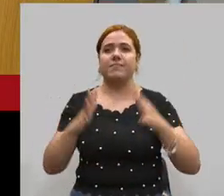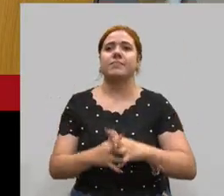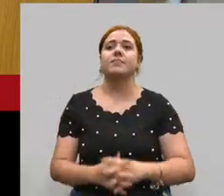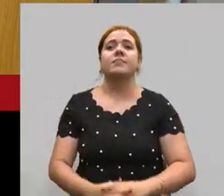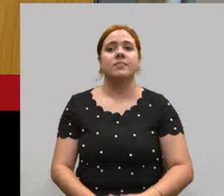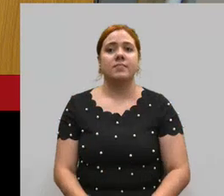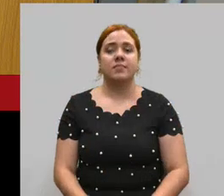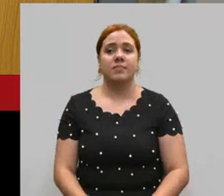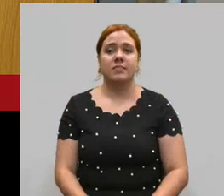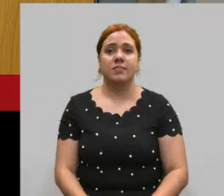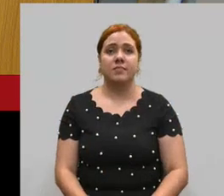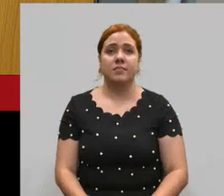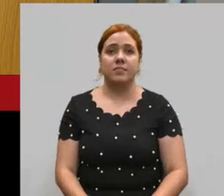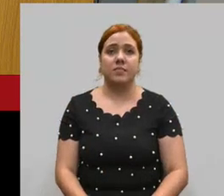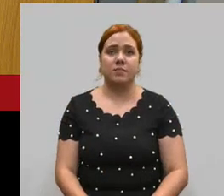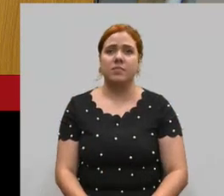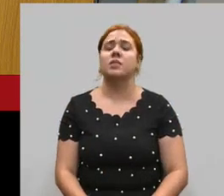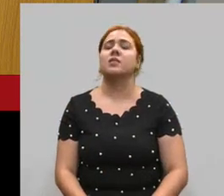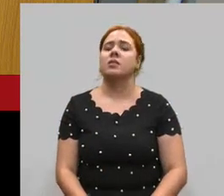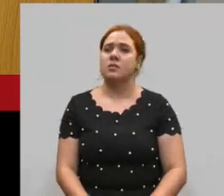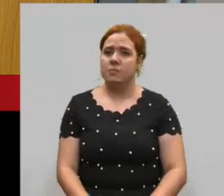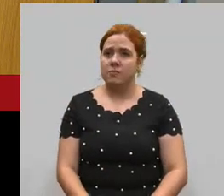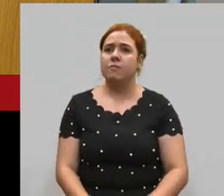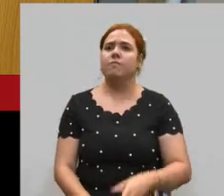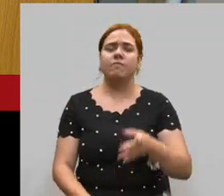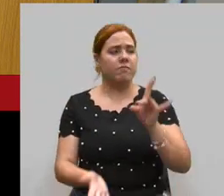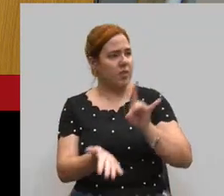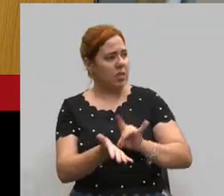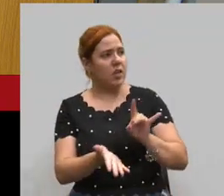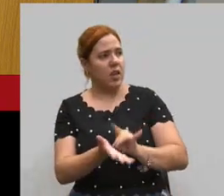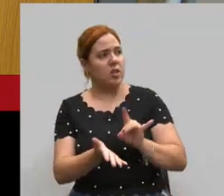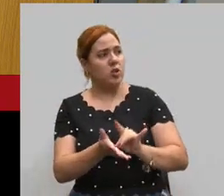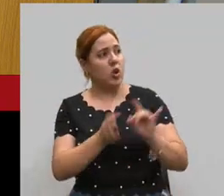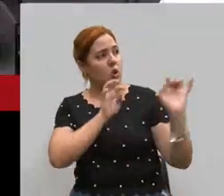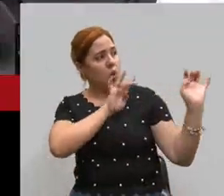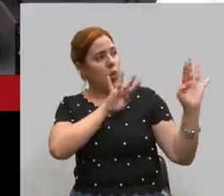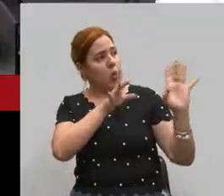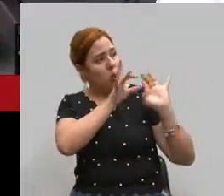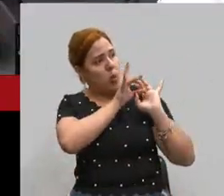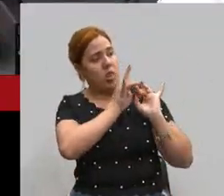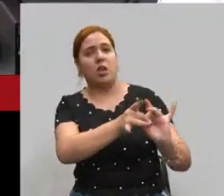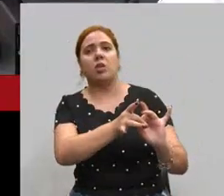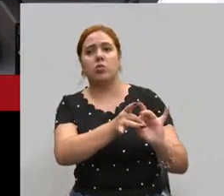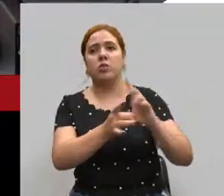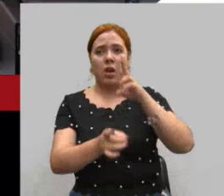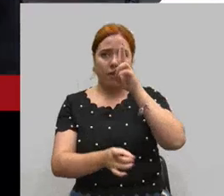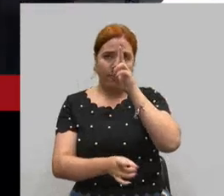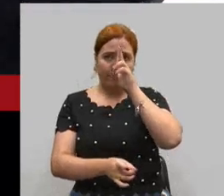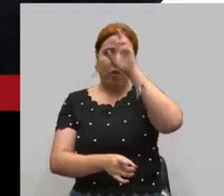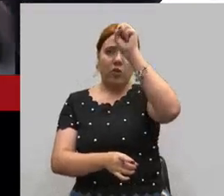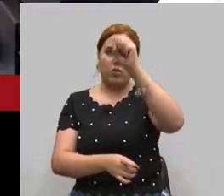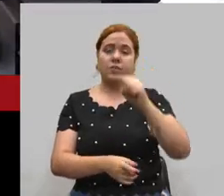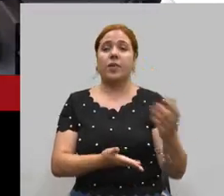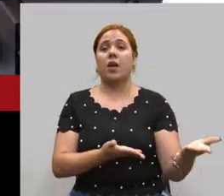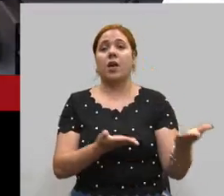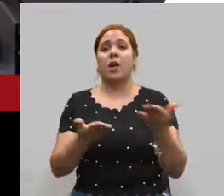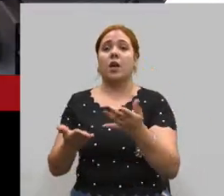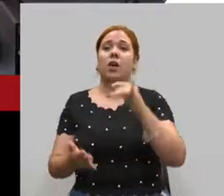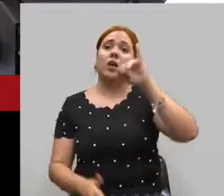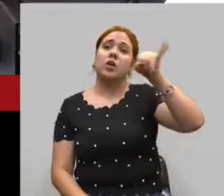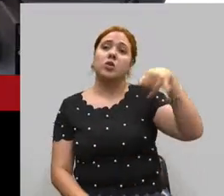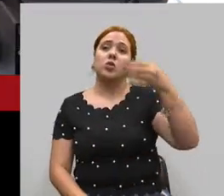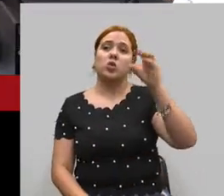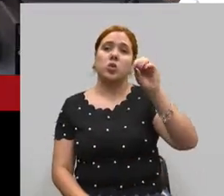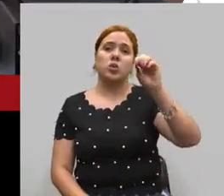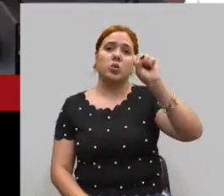batalha Você tem razão junos a gente é mais forte então passo a palavra agora José Aldo ruas filho